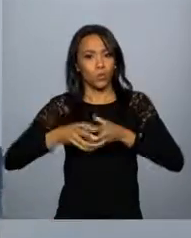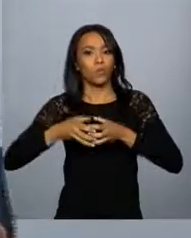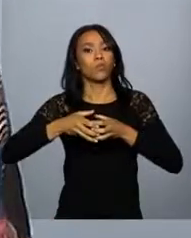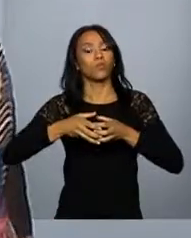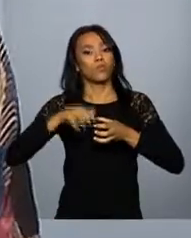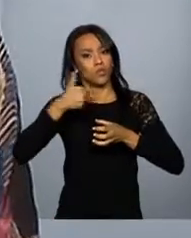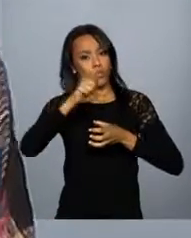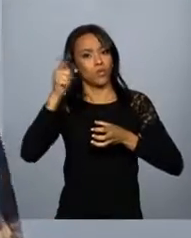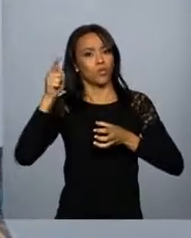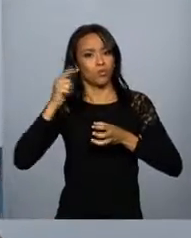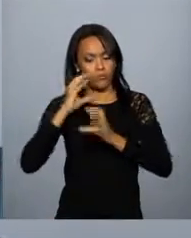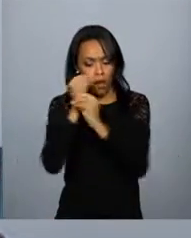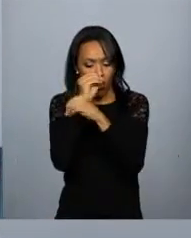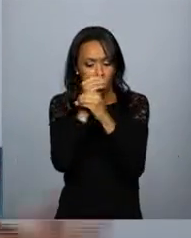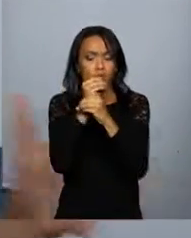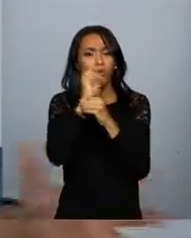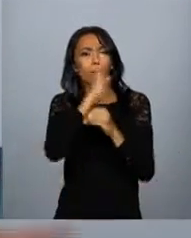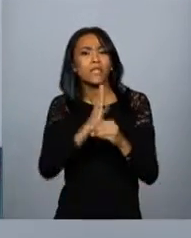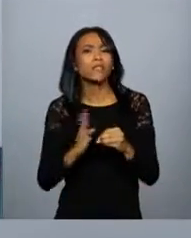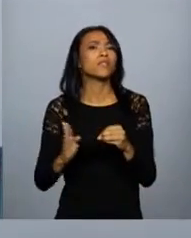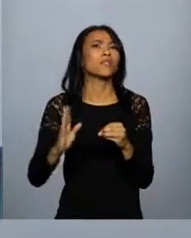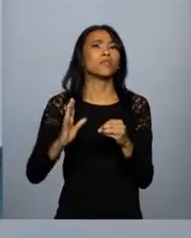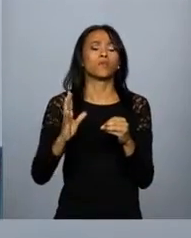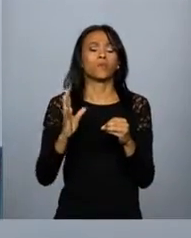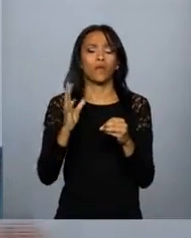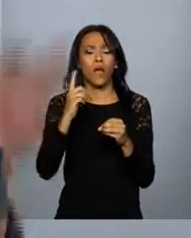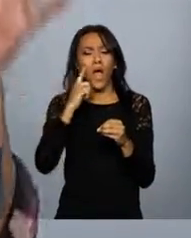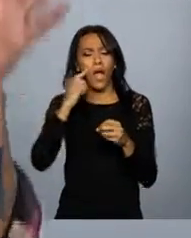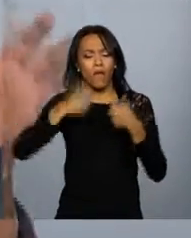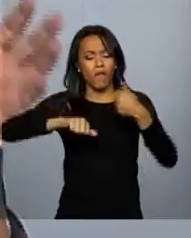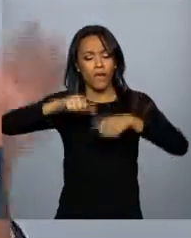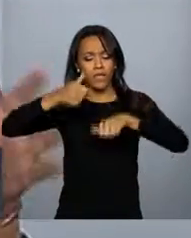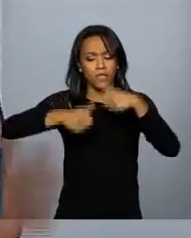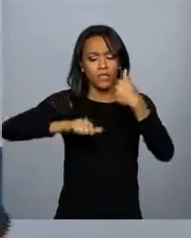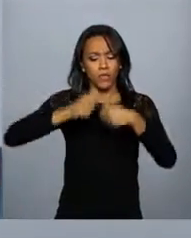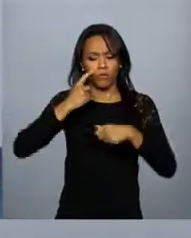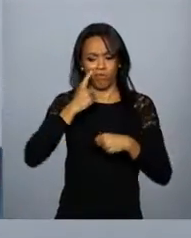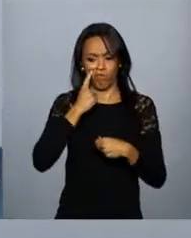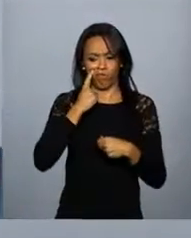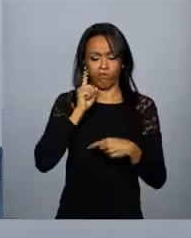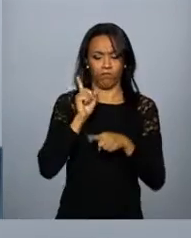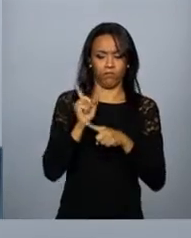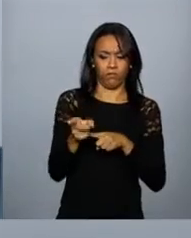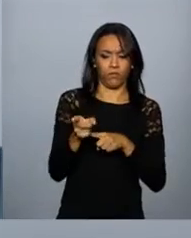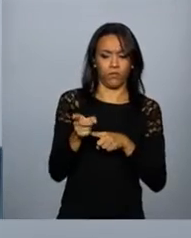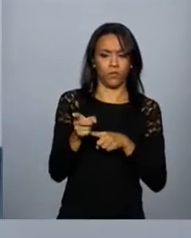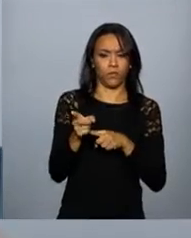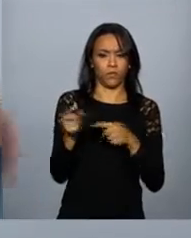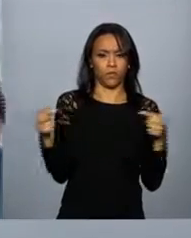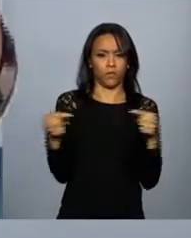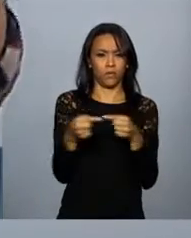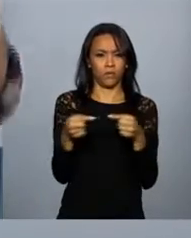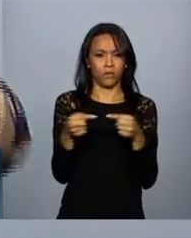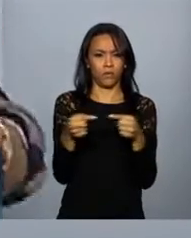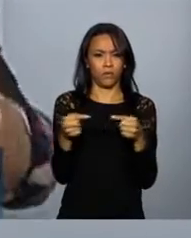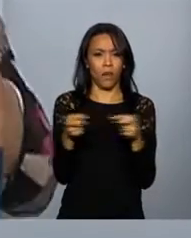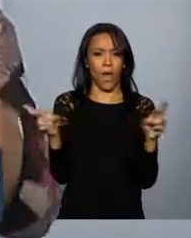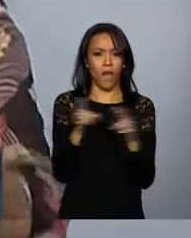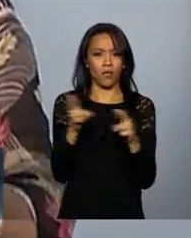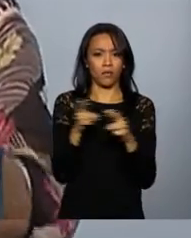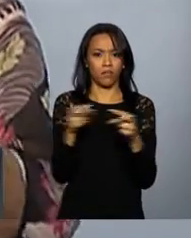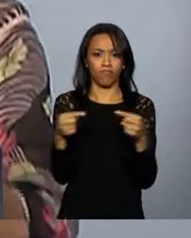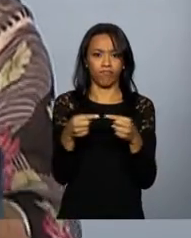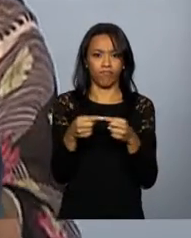do Brasil inteiro, fez uma avaliação e fez uma ligação entre os casos